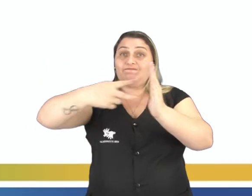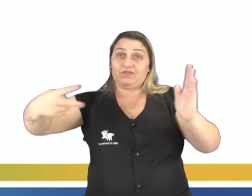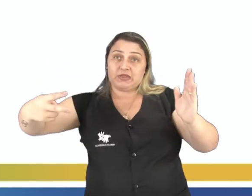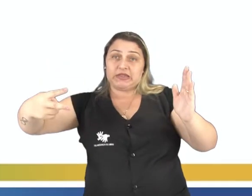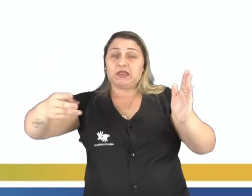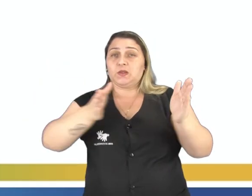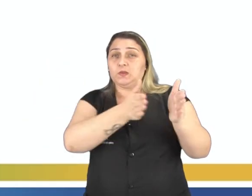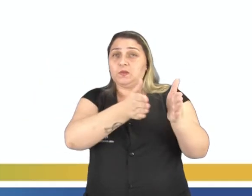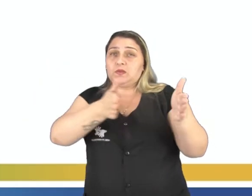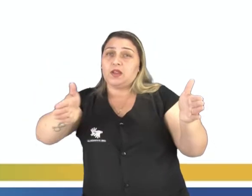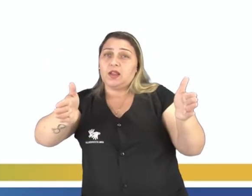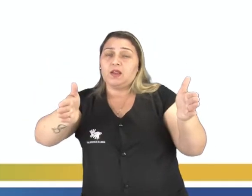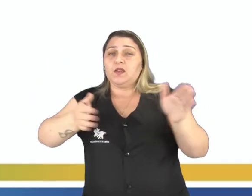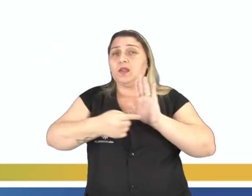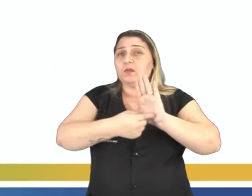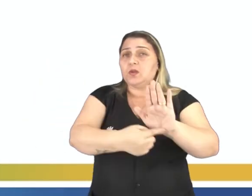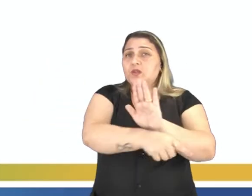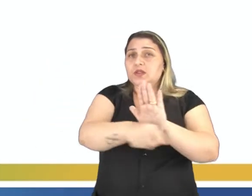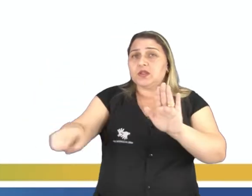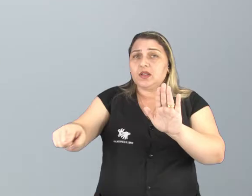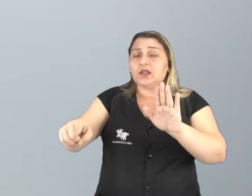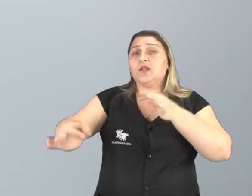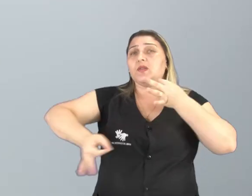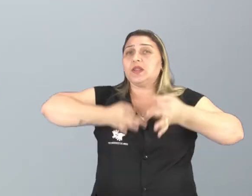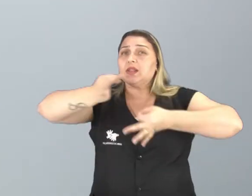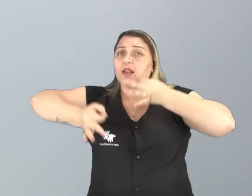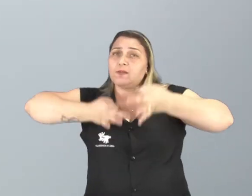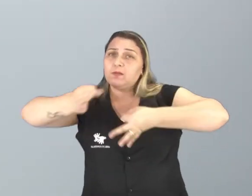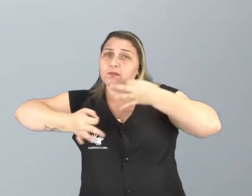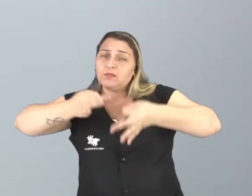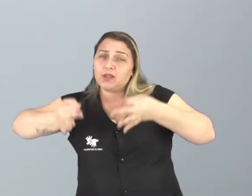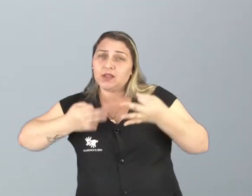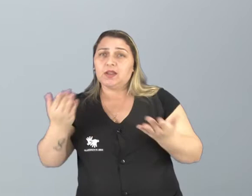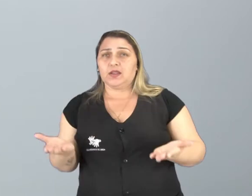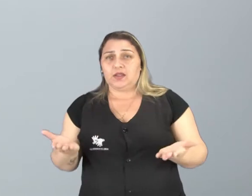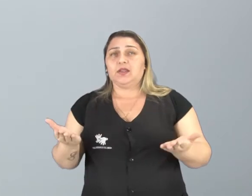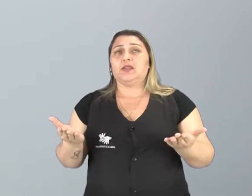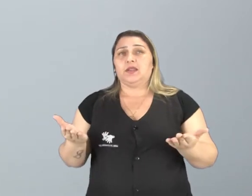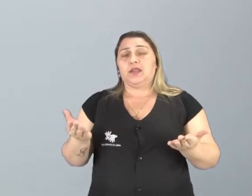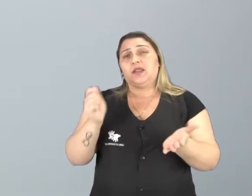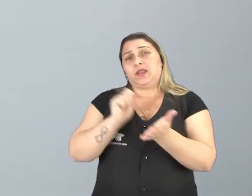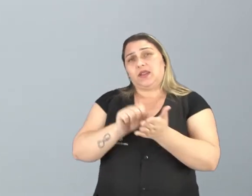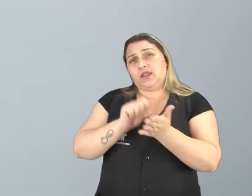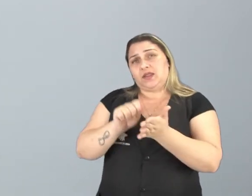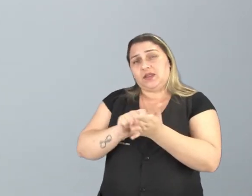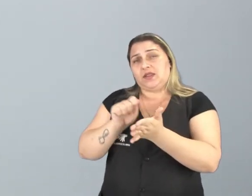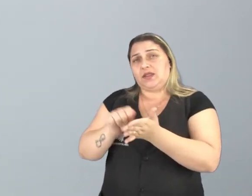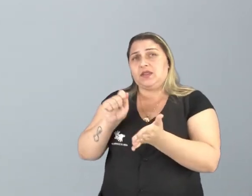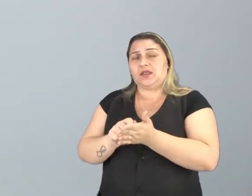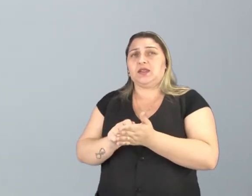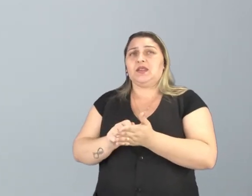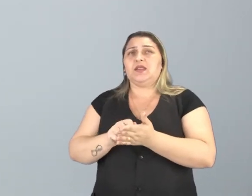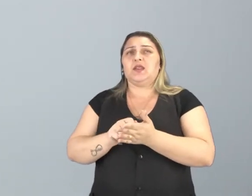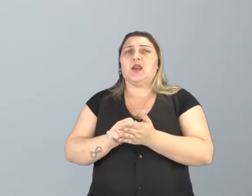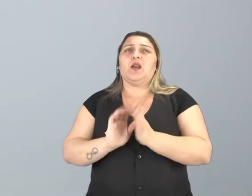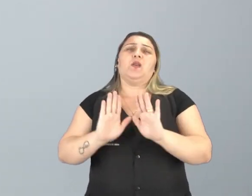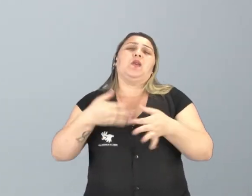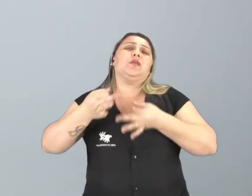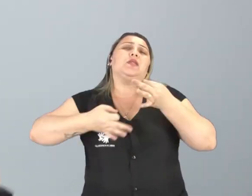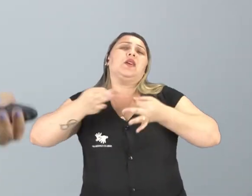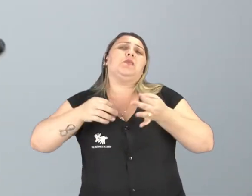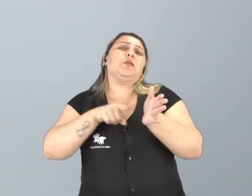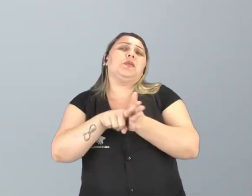irão apresentar os argumentos. Então, nessa etapa da escrita, vocês irão escrever quais são os argumentos que você pesquisou sobre esse